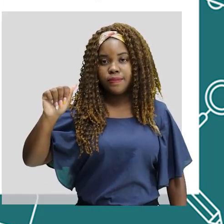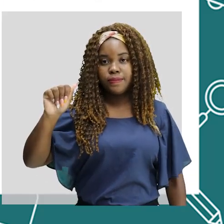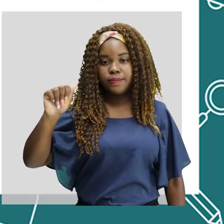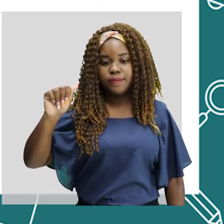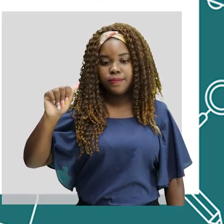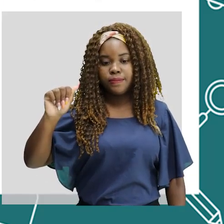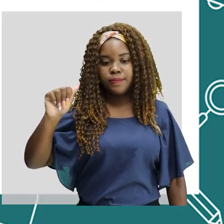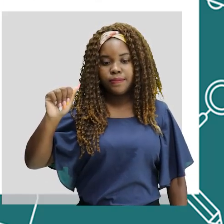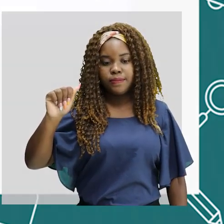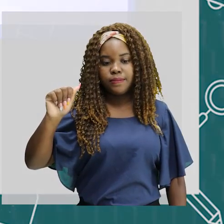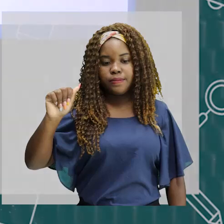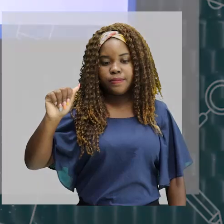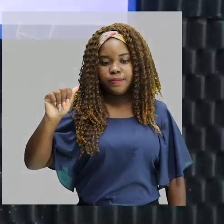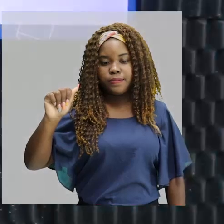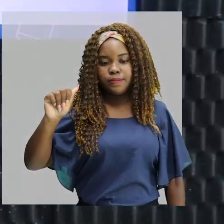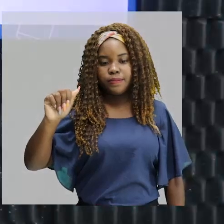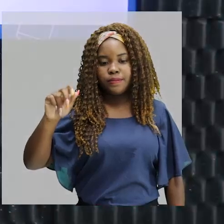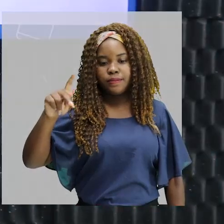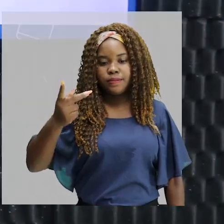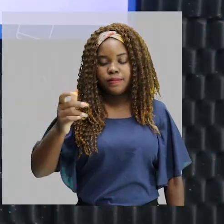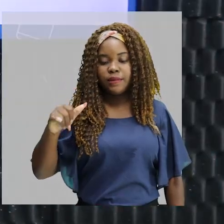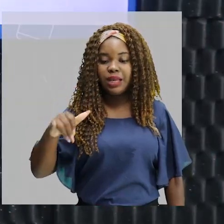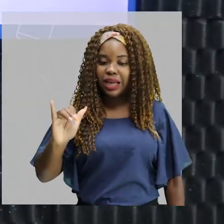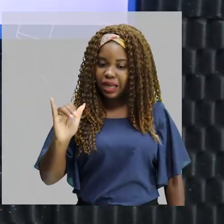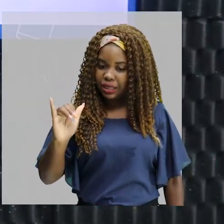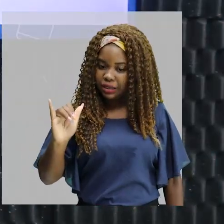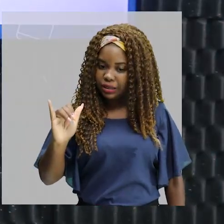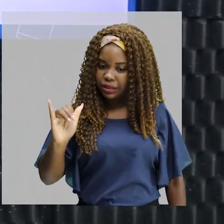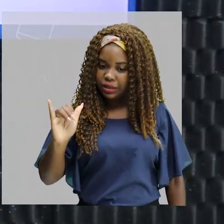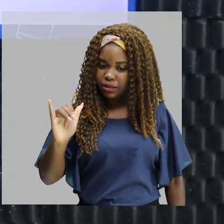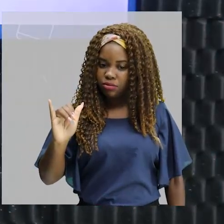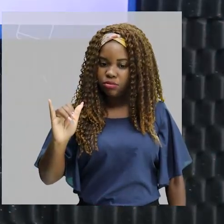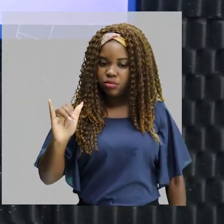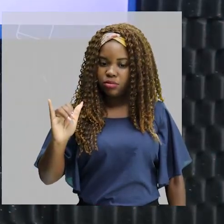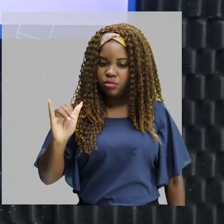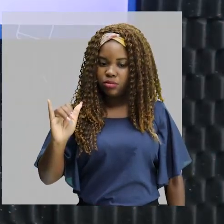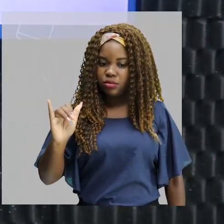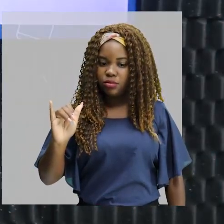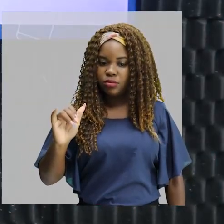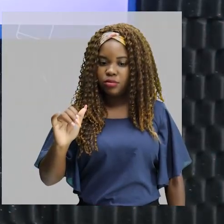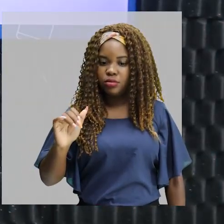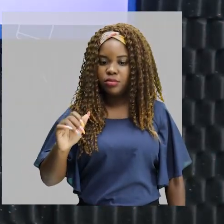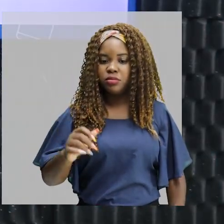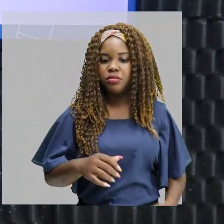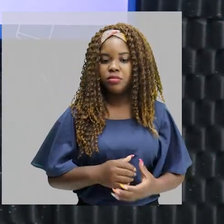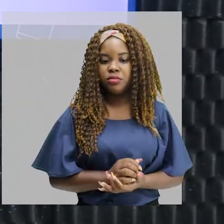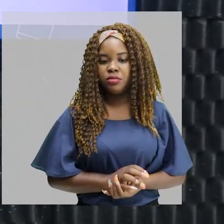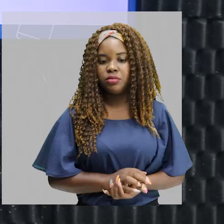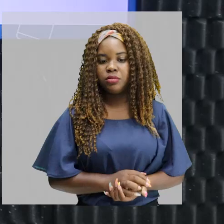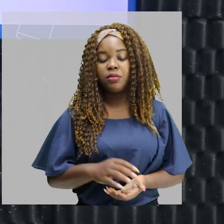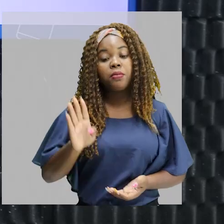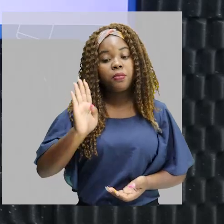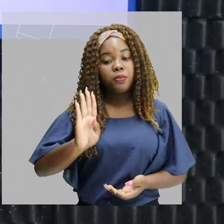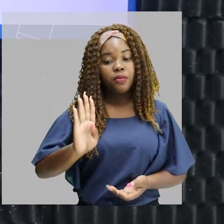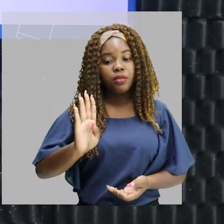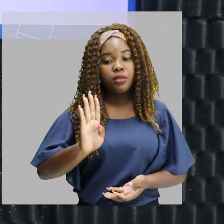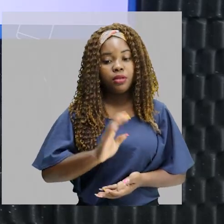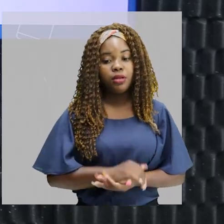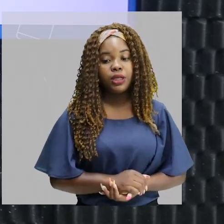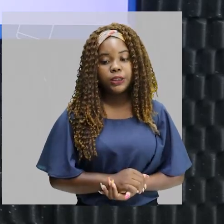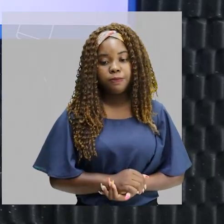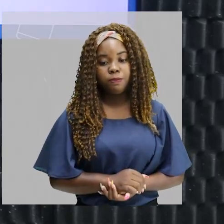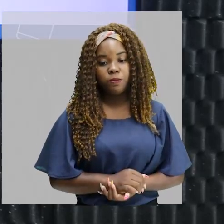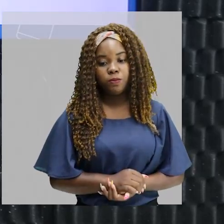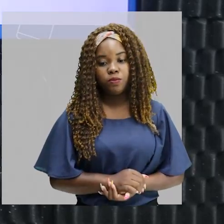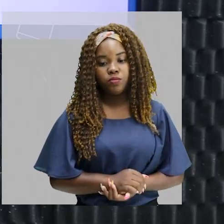pueda ayudarme? ¿Hay aquí que pueda ayudarme? Lo siento, ahora no hay. Si